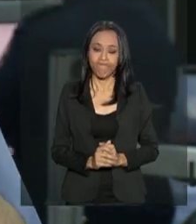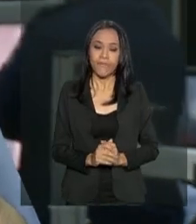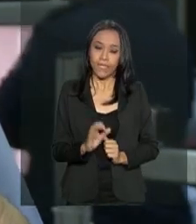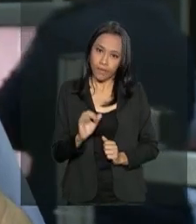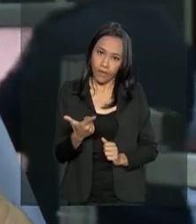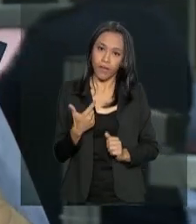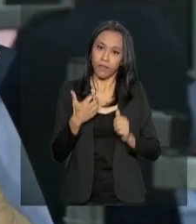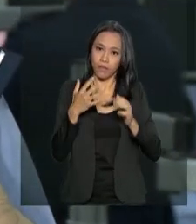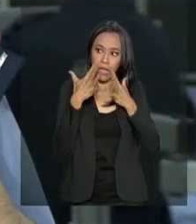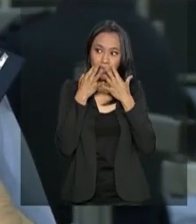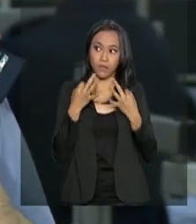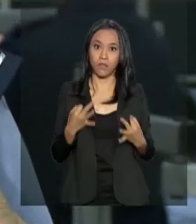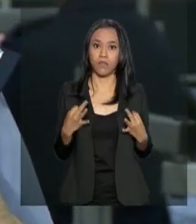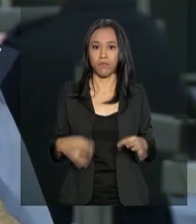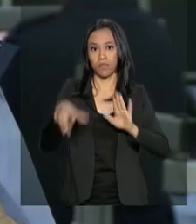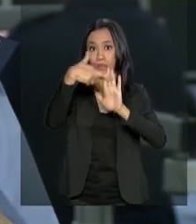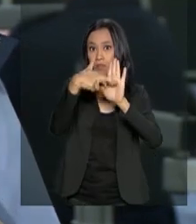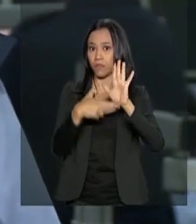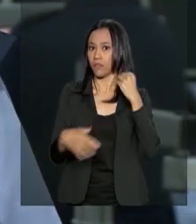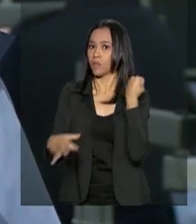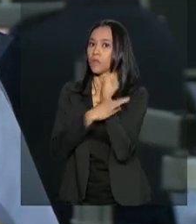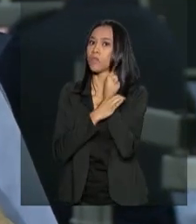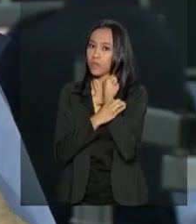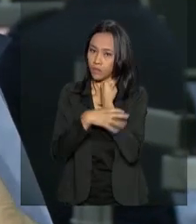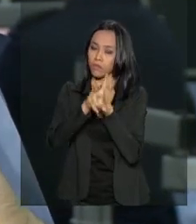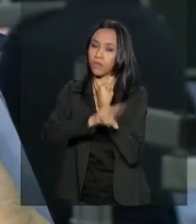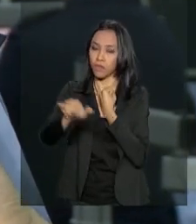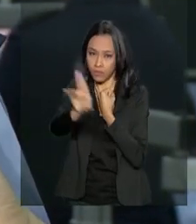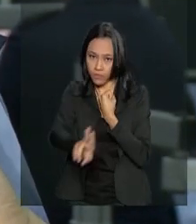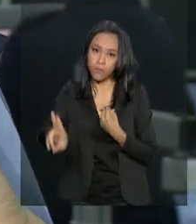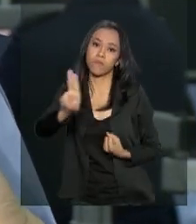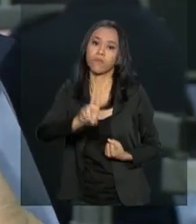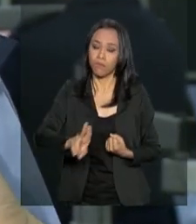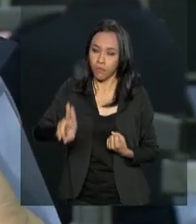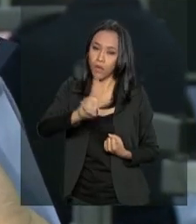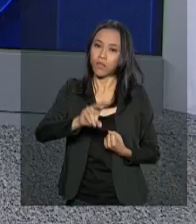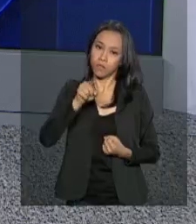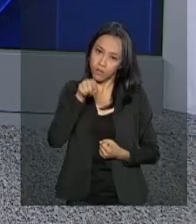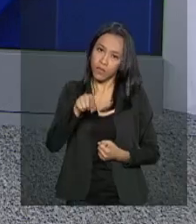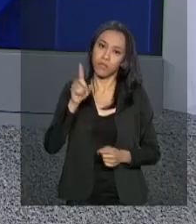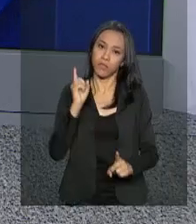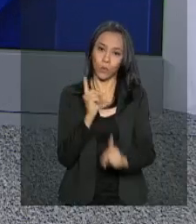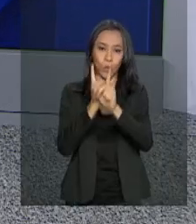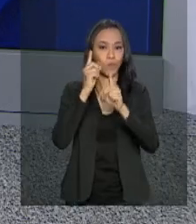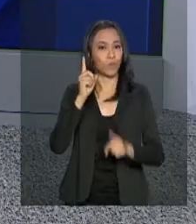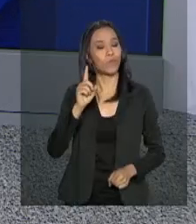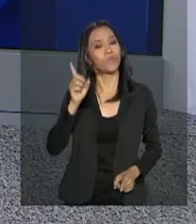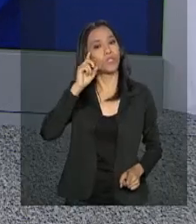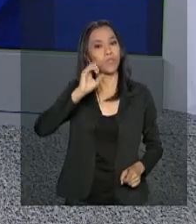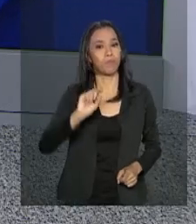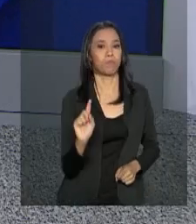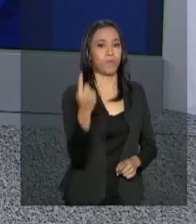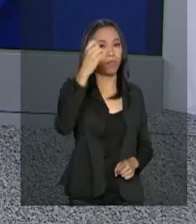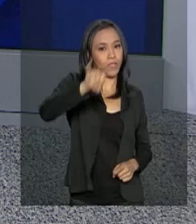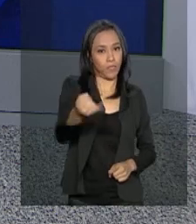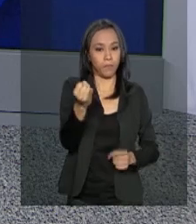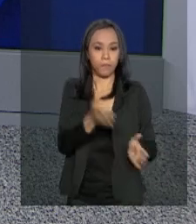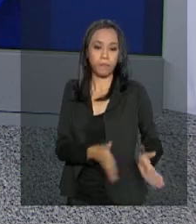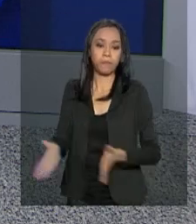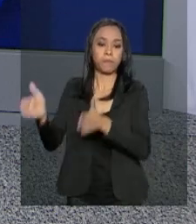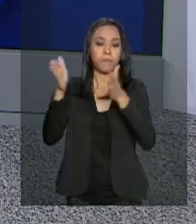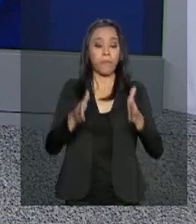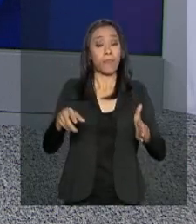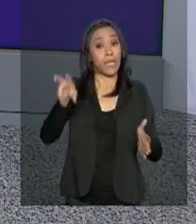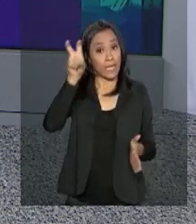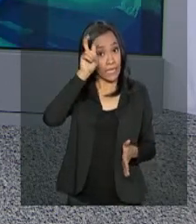às medidas de segurança que estávamos sendo aplicadas também para o evento olhe nesta quinta feira os futuros ministros